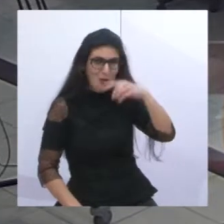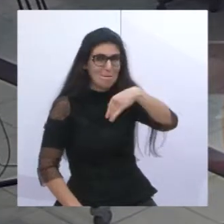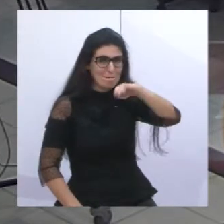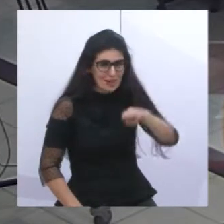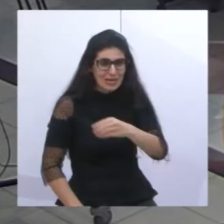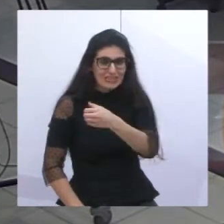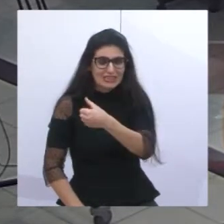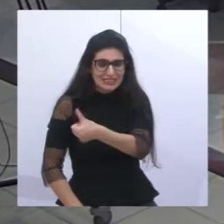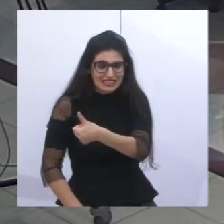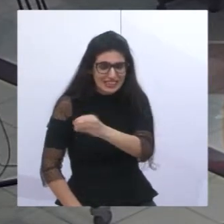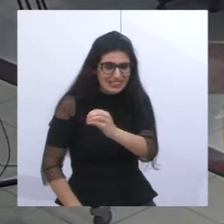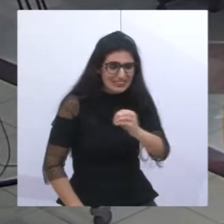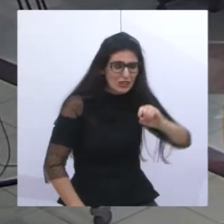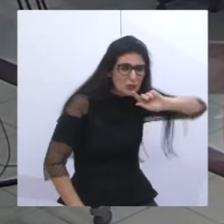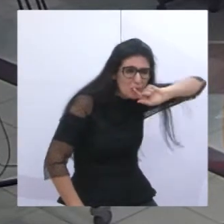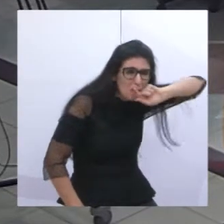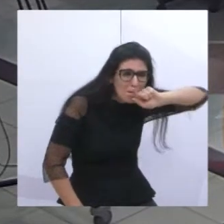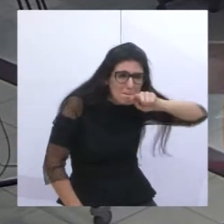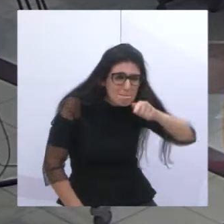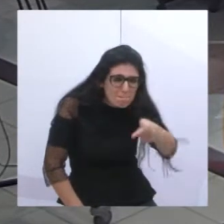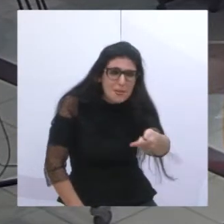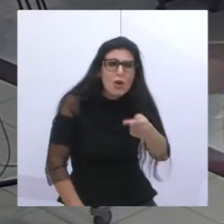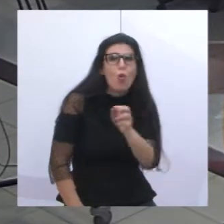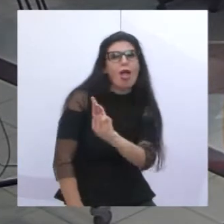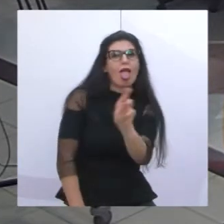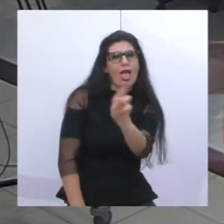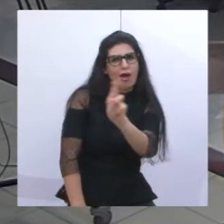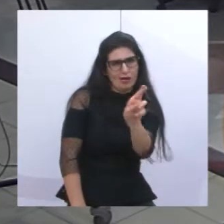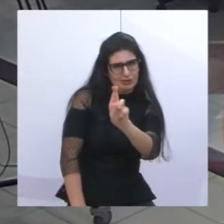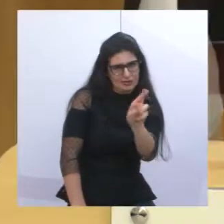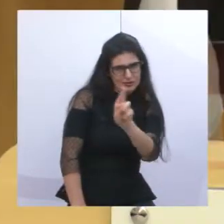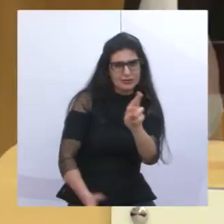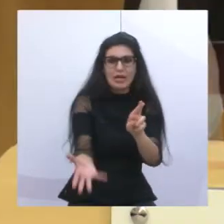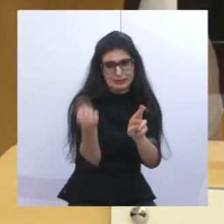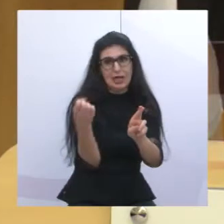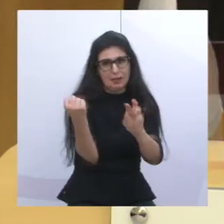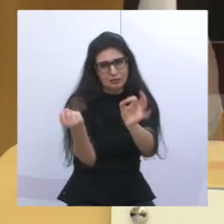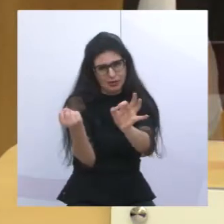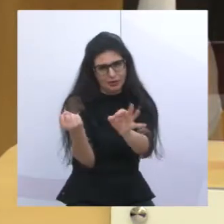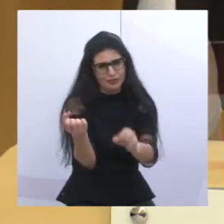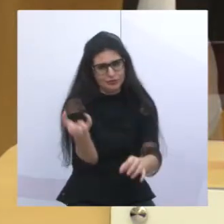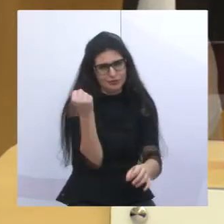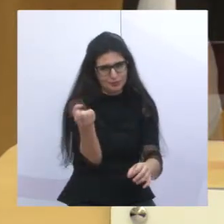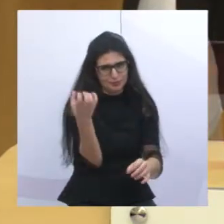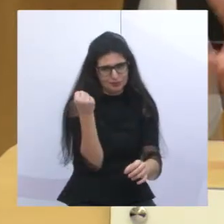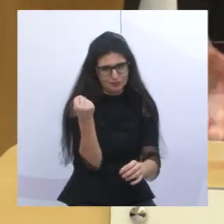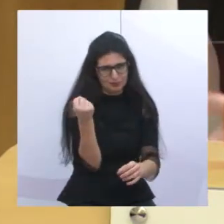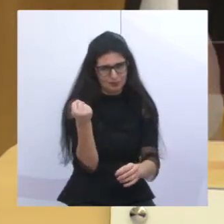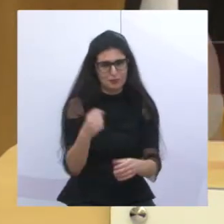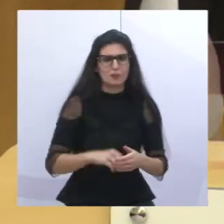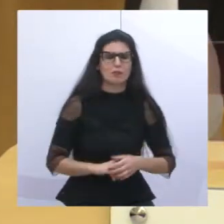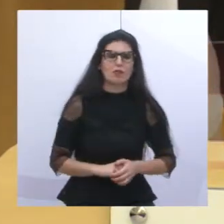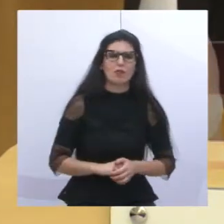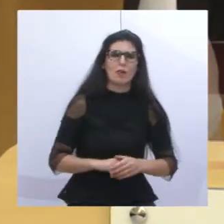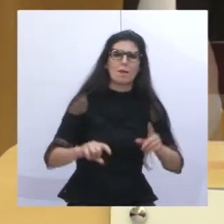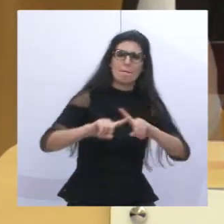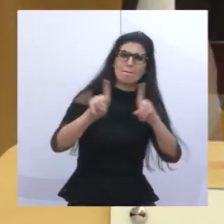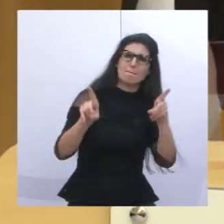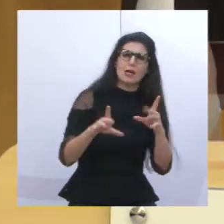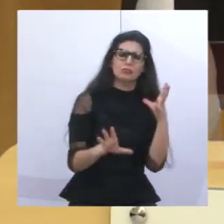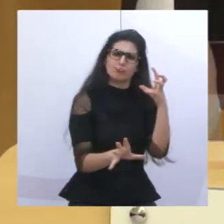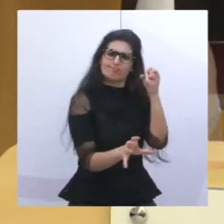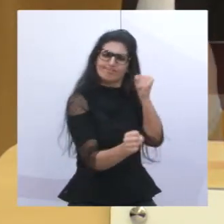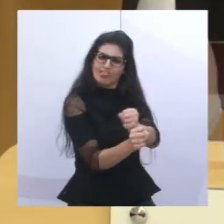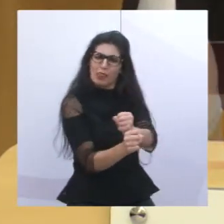mil. Todos os dias no nosso município. Isso, se a gente fizer a conta de padeiro,